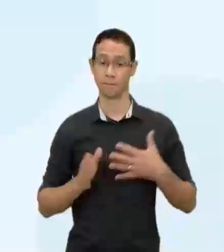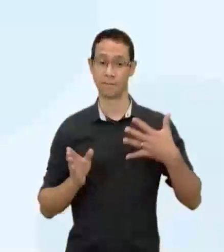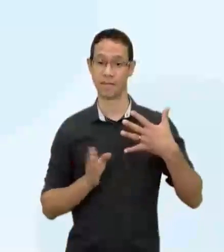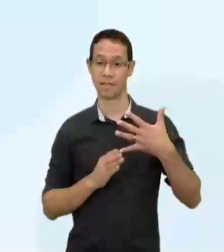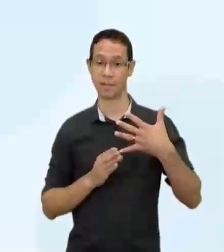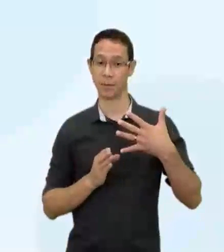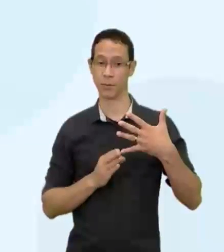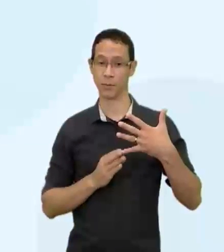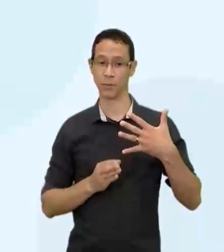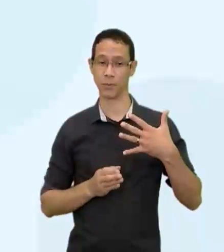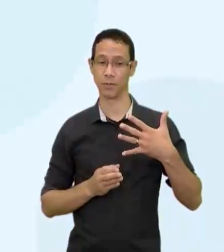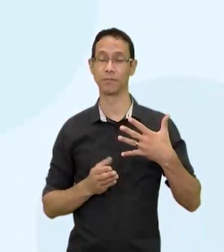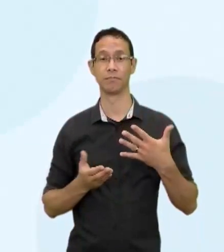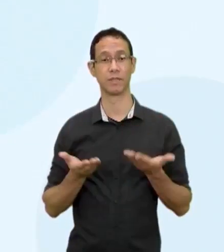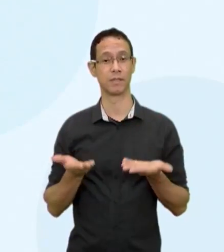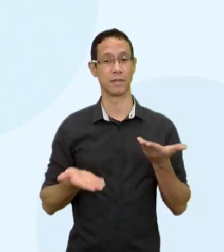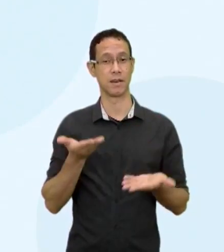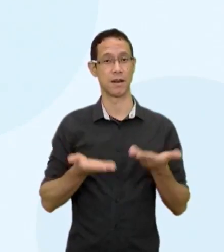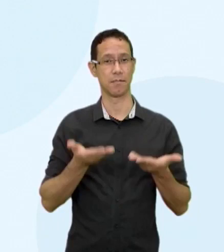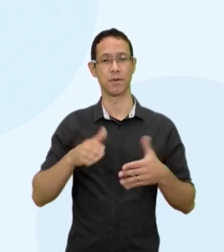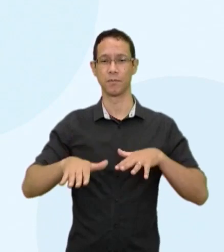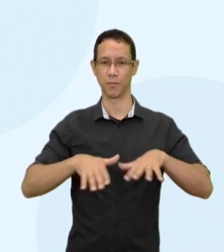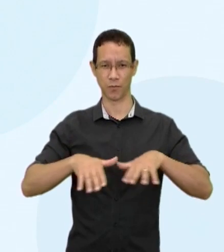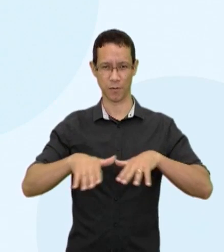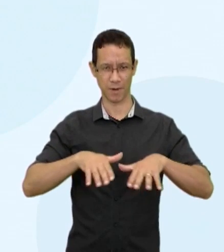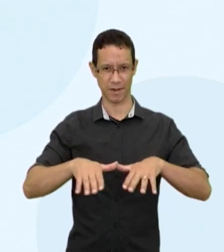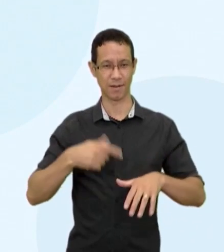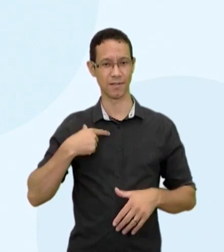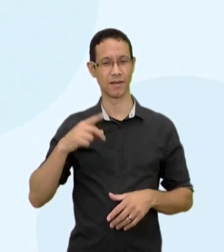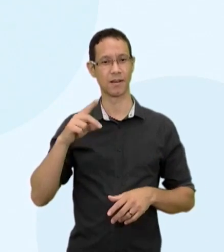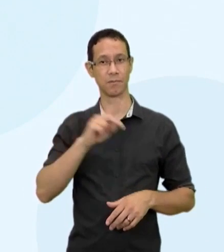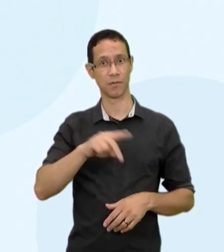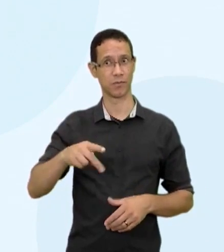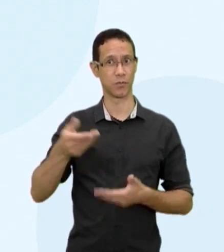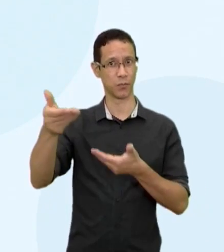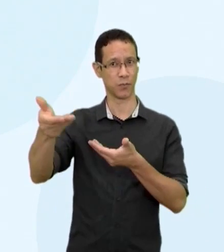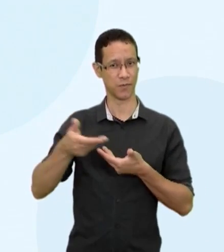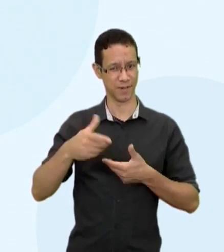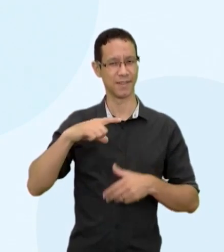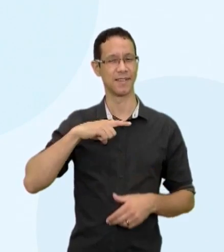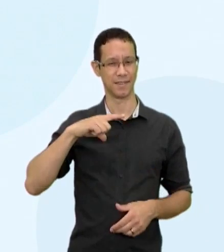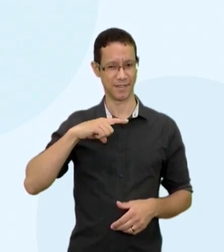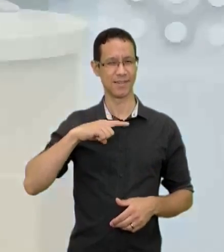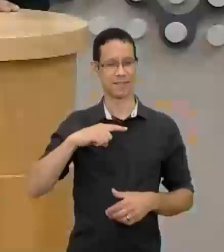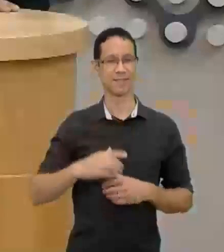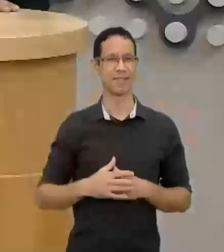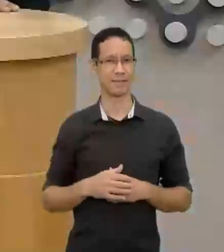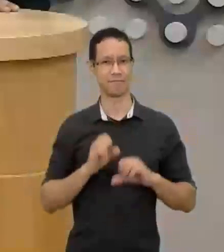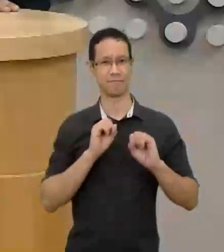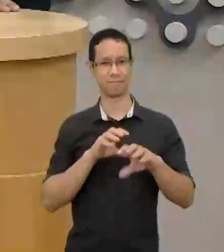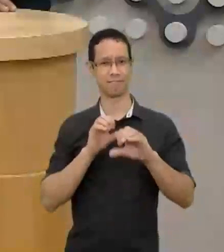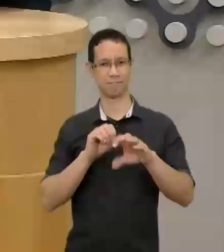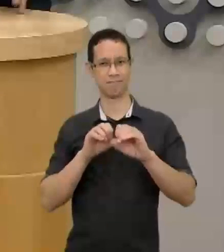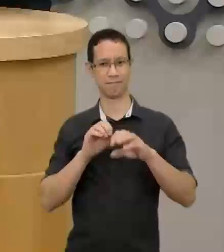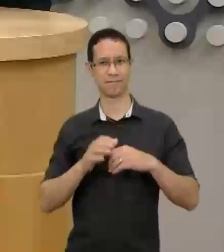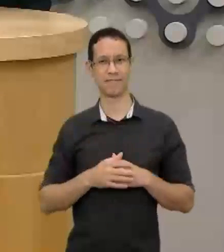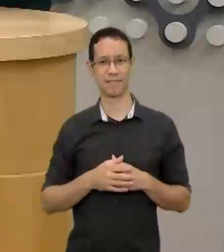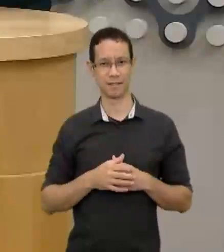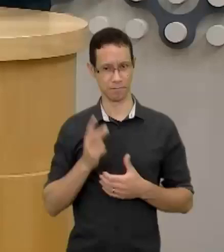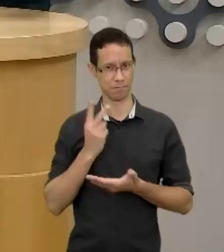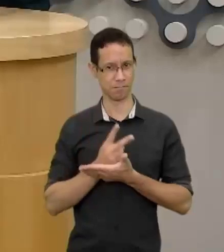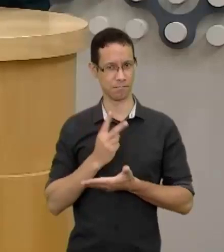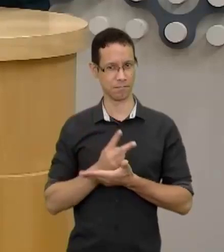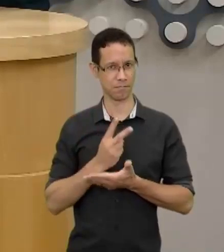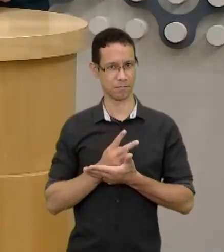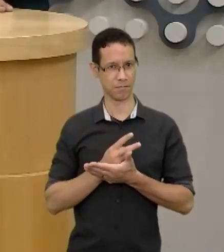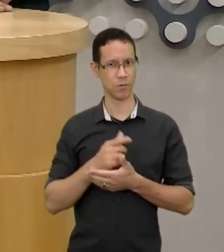ó. Tem mais um. Equilíbrio em Movimento, que é um professor convidado que está vindo ministrar aula. É o mesmo convidado sempre